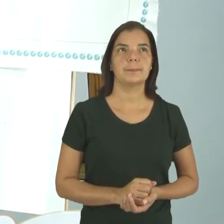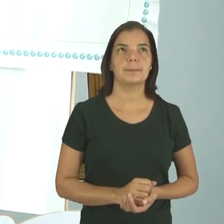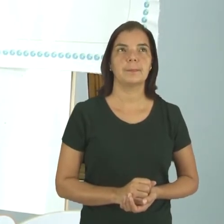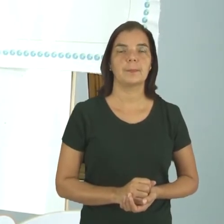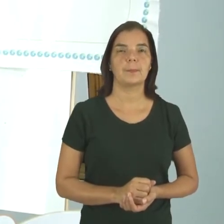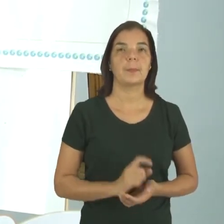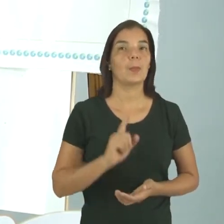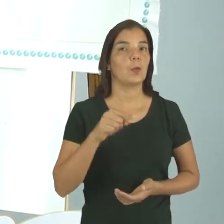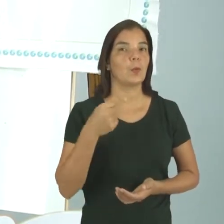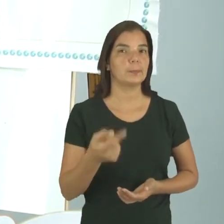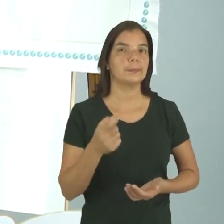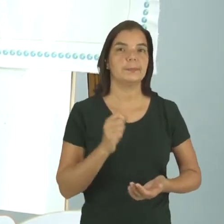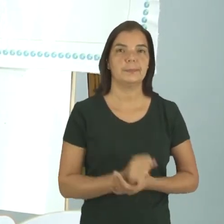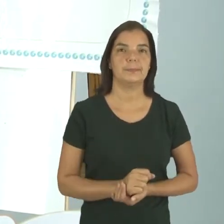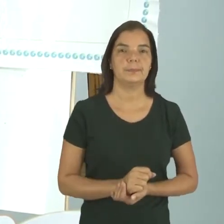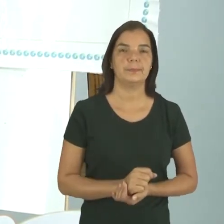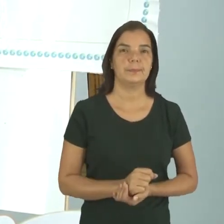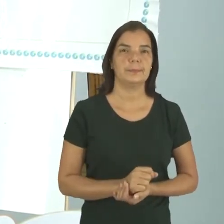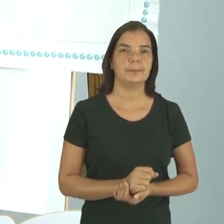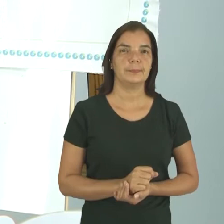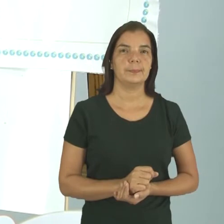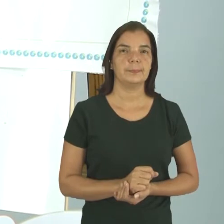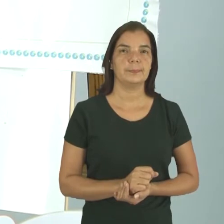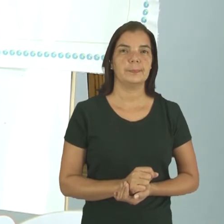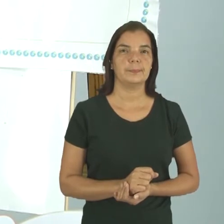Vamos para a próxima?